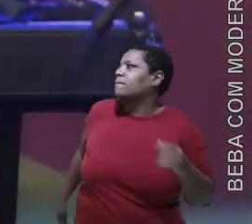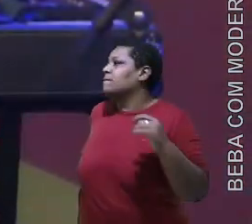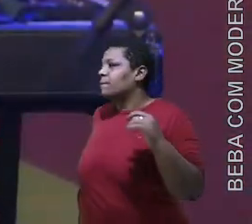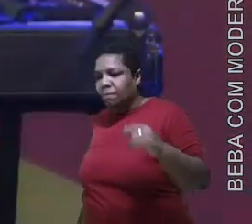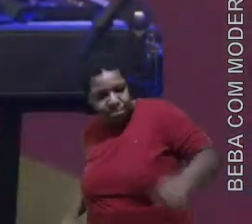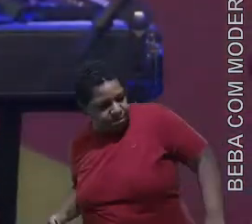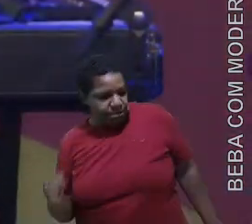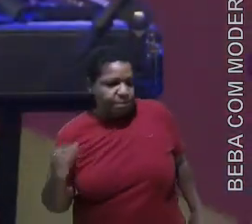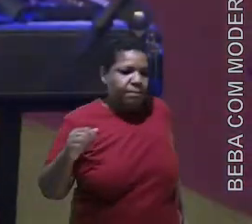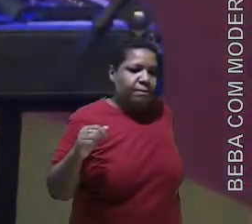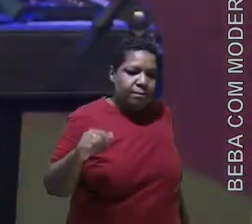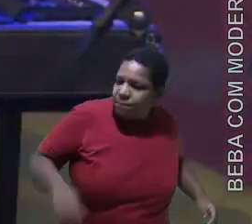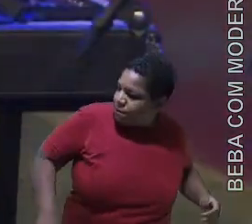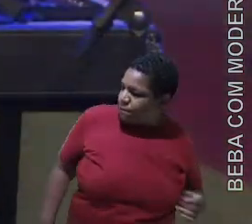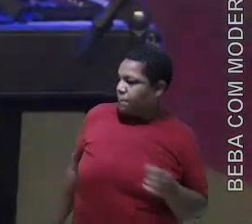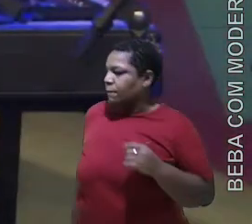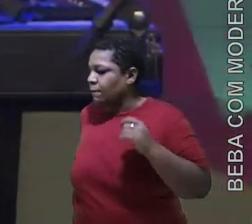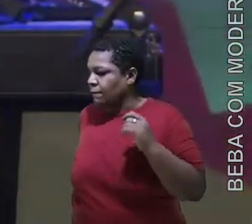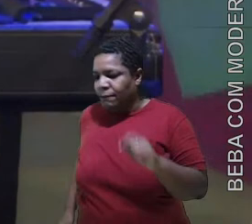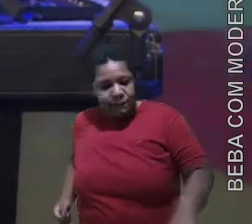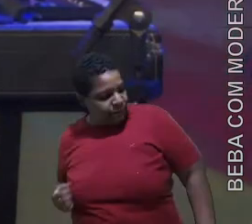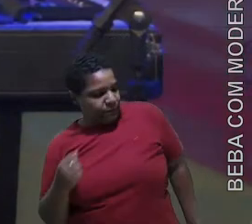E aí